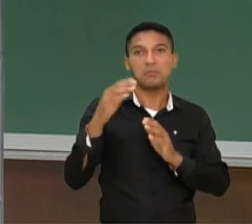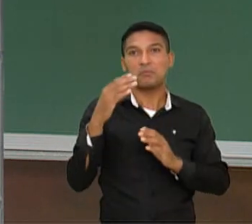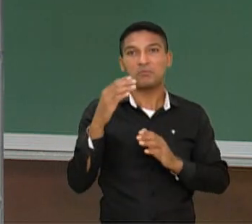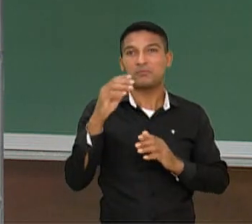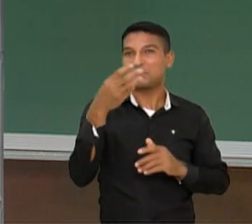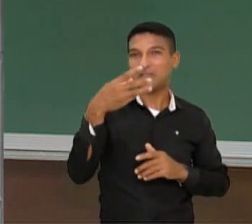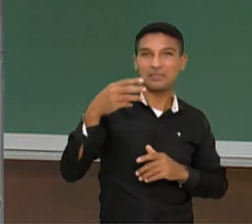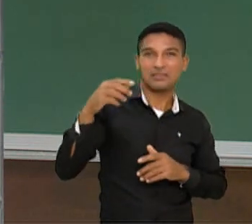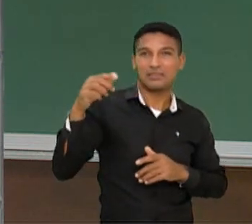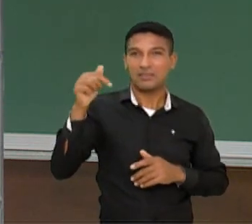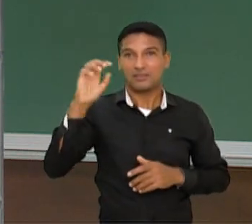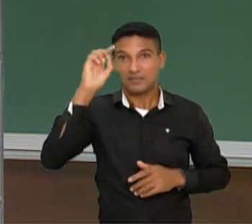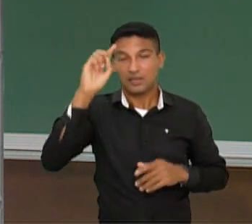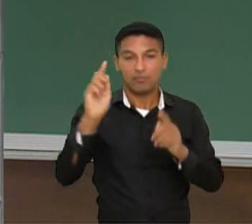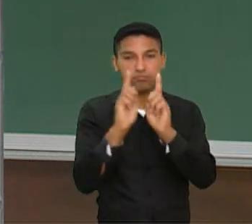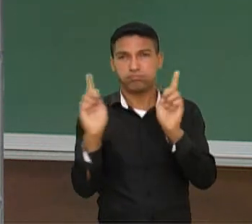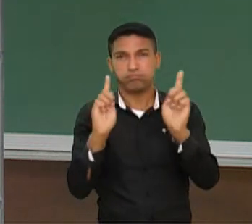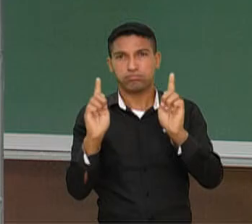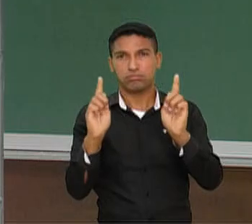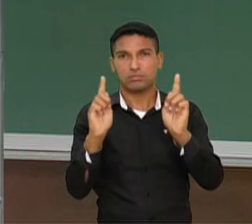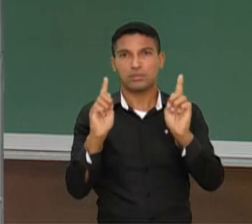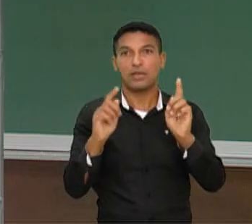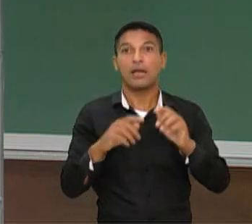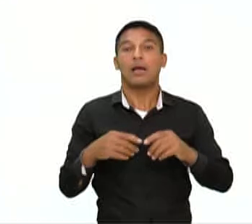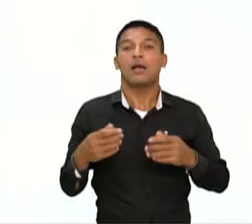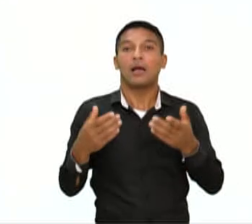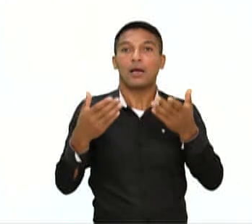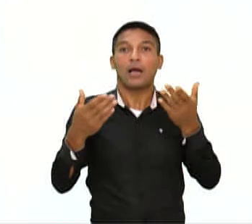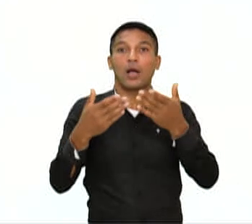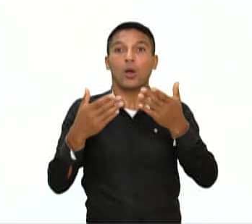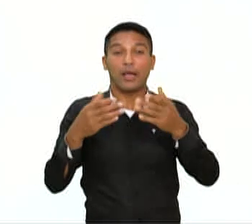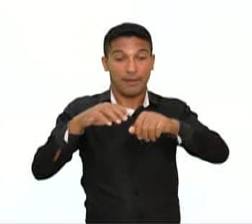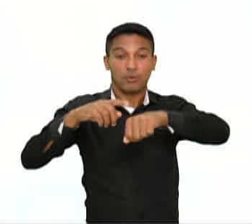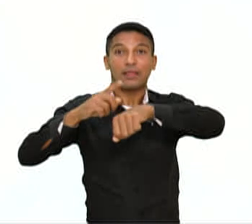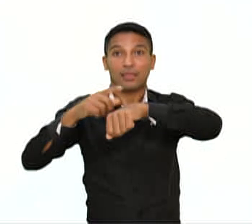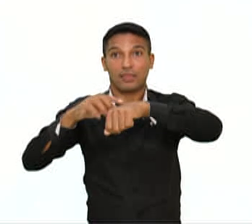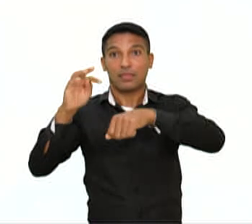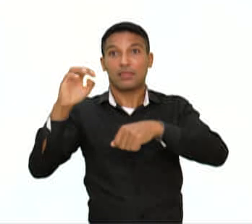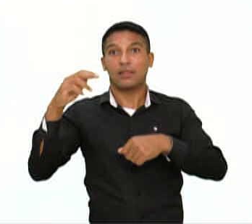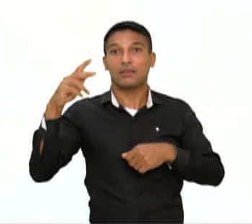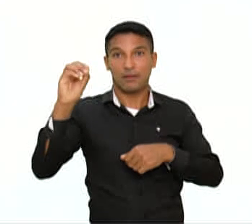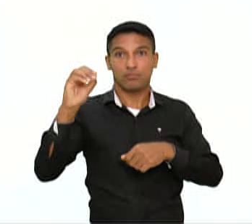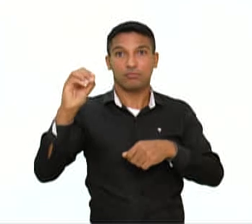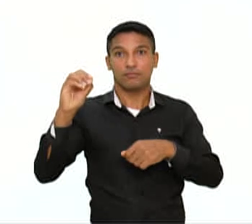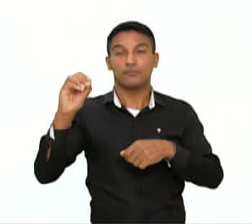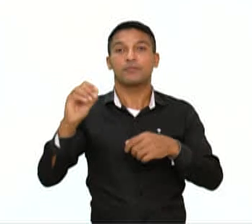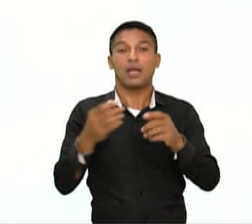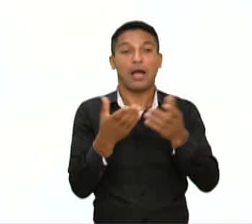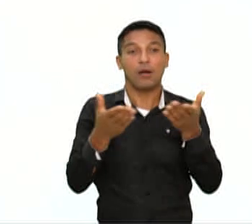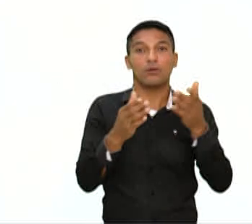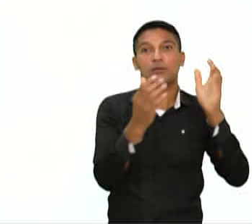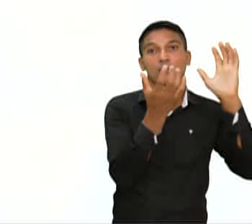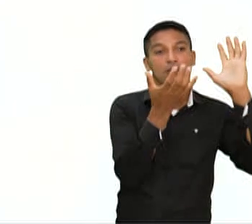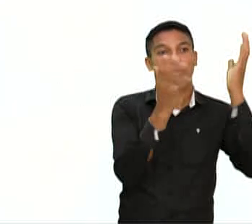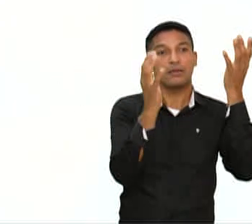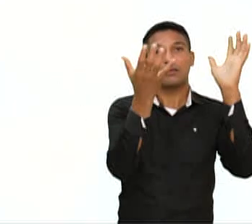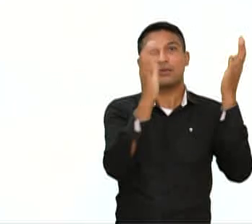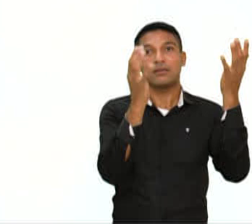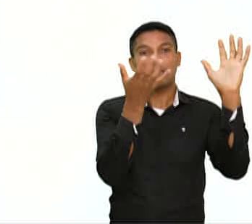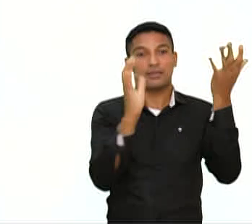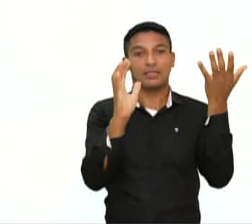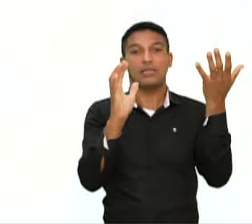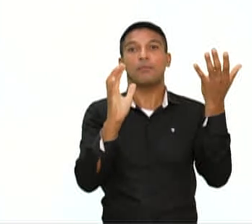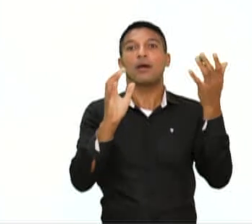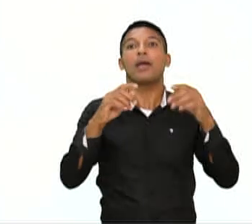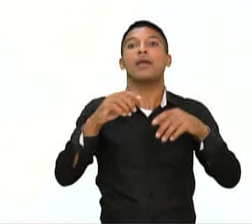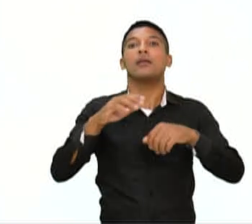dias. Quando eu falo em clima, eu já estou falando num período maior, indicando uma análise e uma continuidade que pode chegar a ter 30 anos,